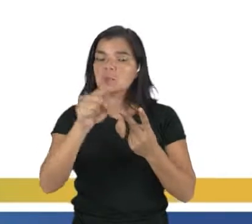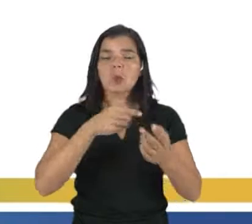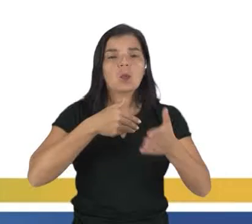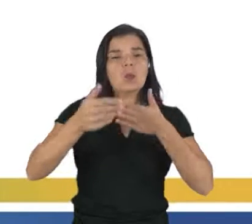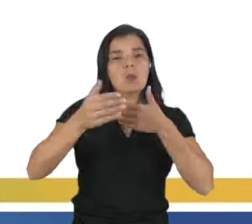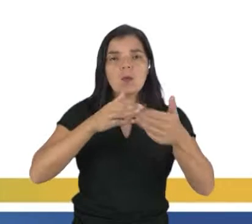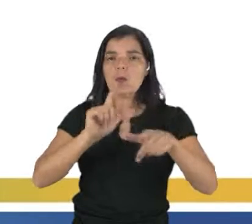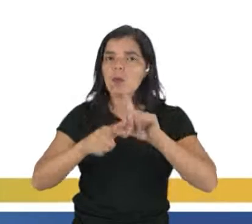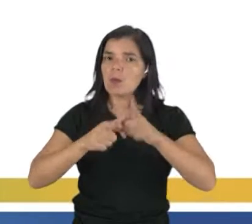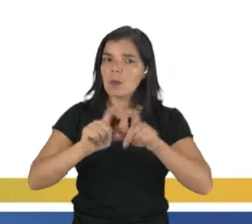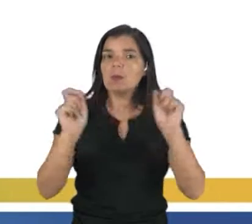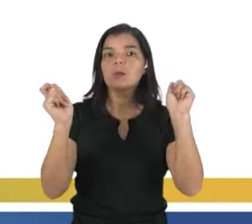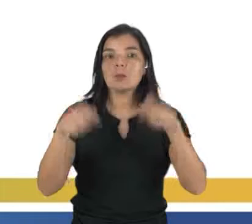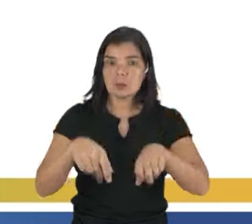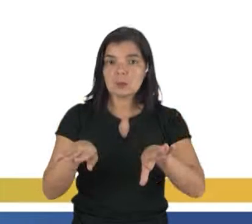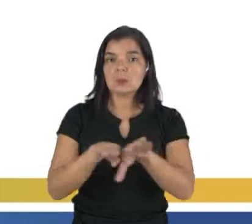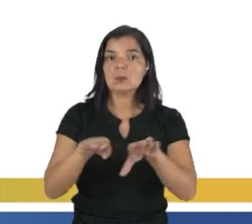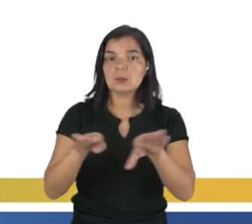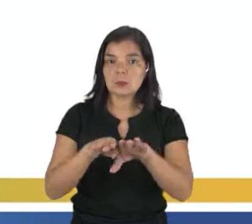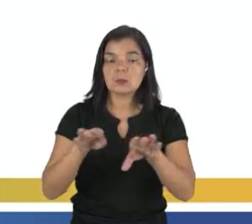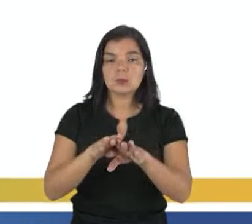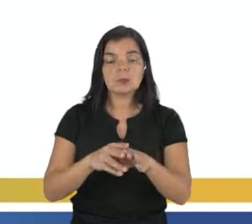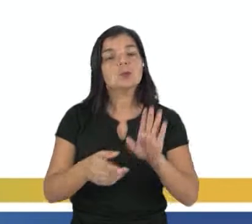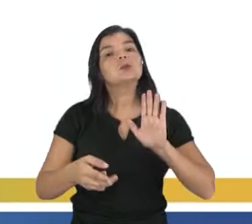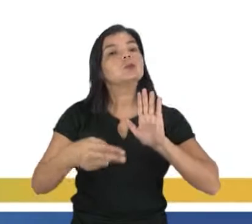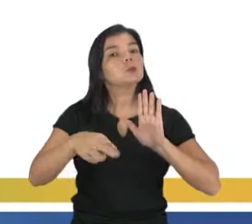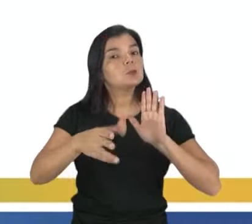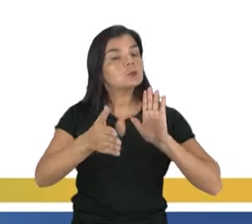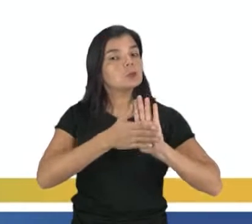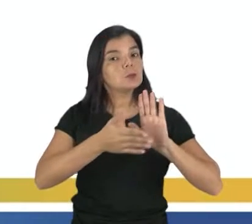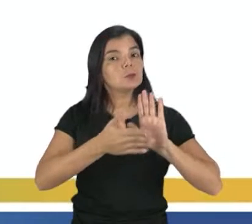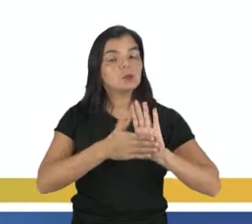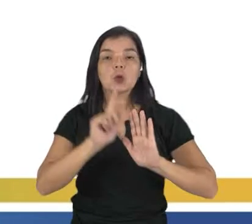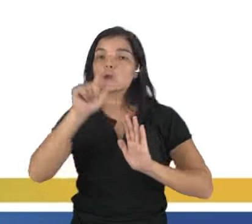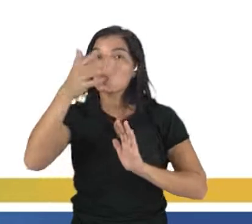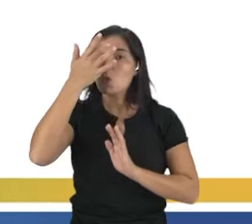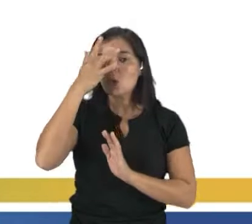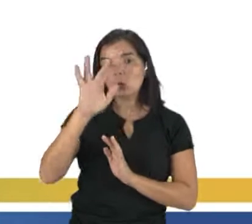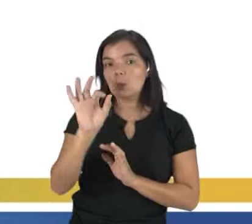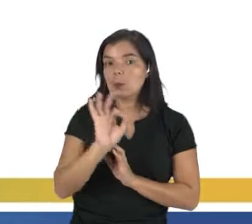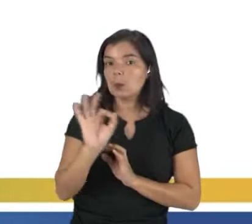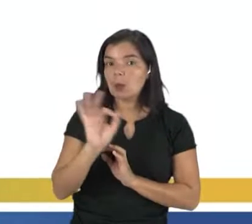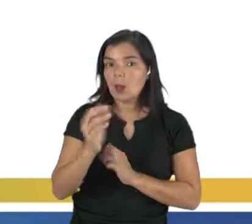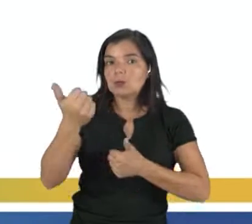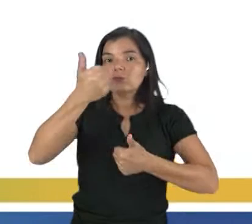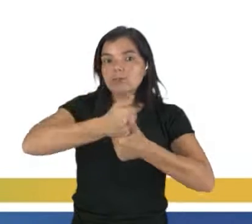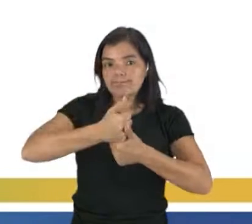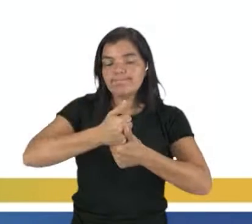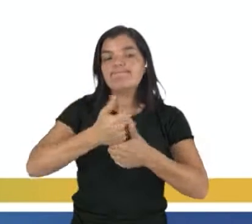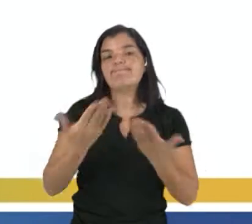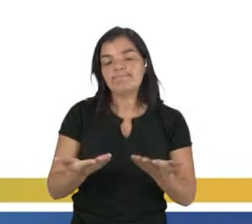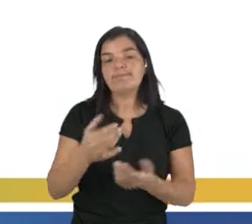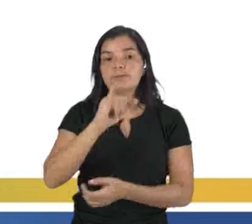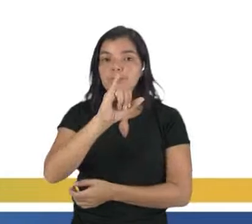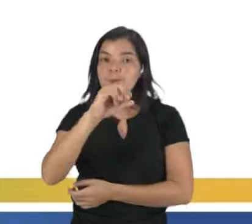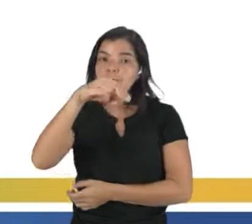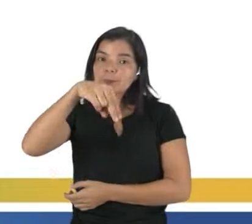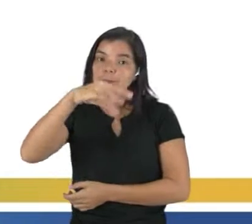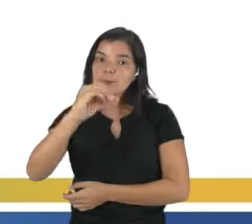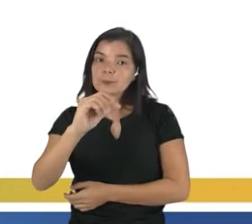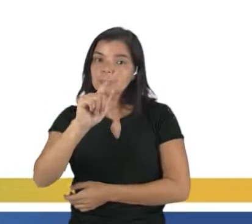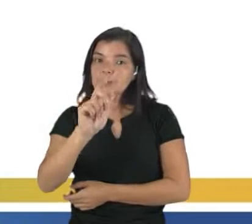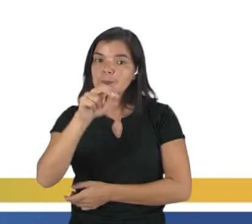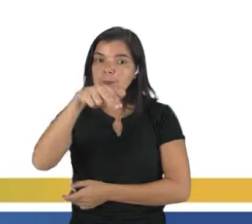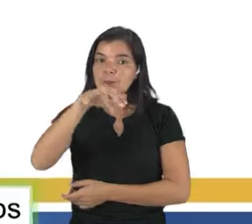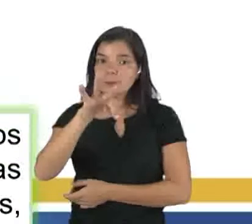Zé qualquer letra qualquer termo que sirva para fazer papel de desconhecido de incógnita essa palavra eu vou definir para